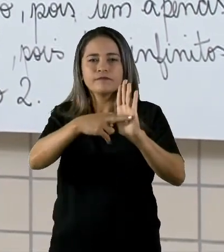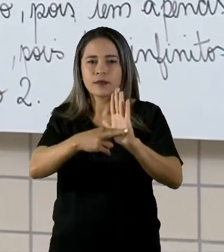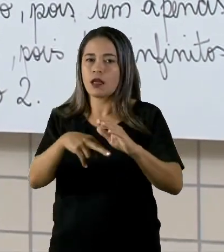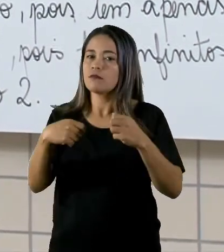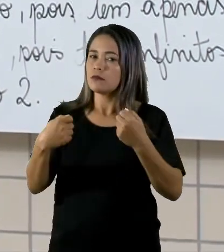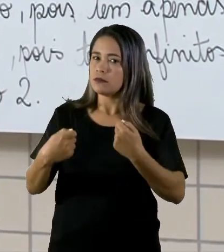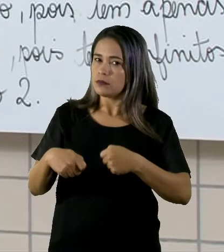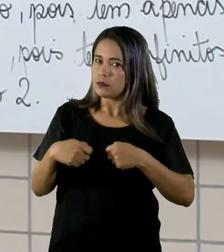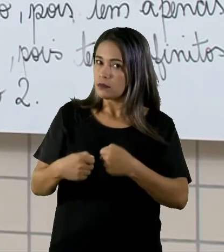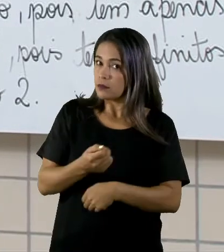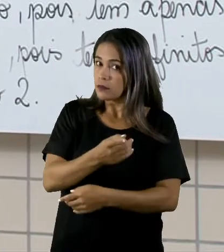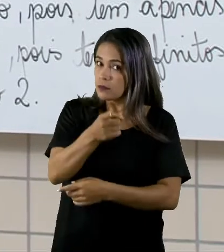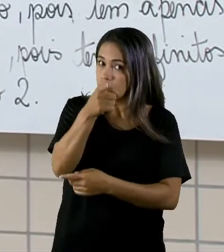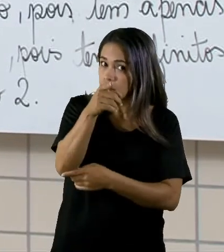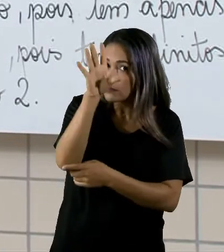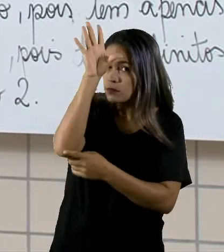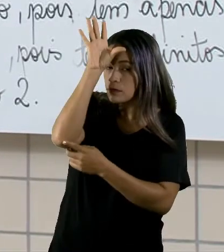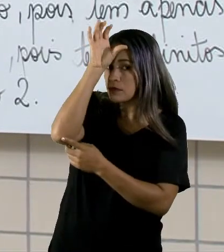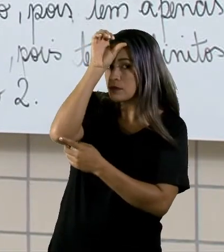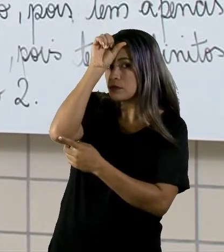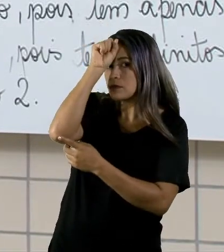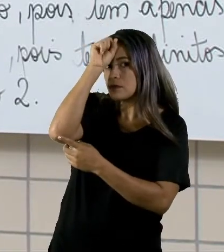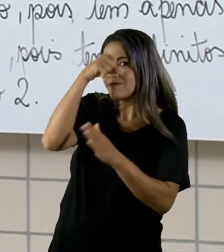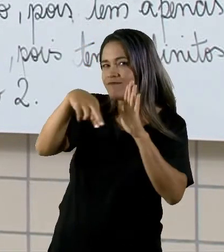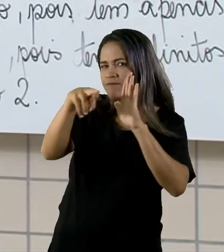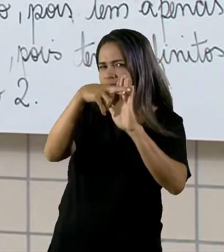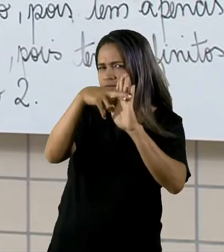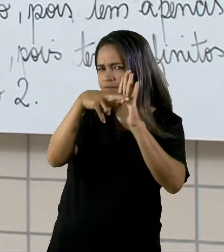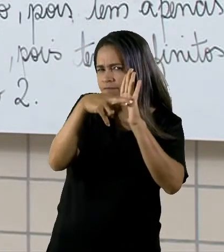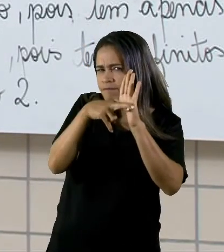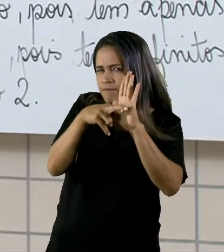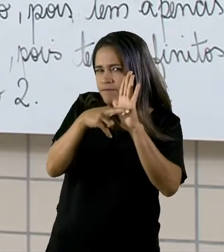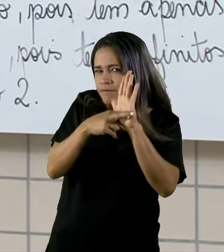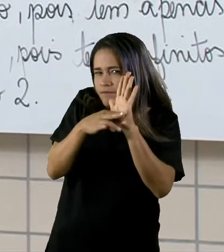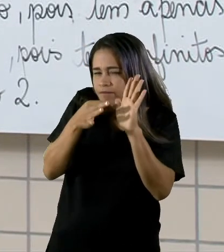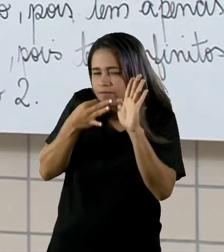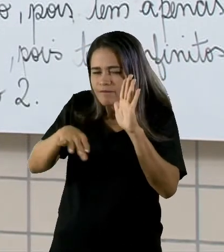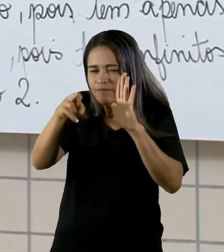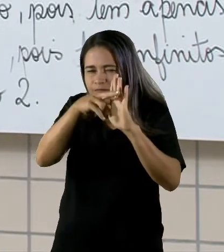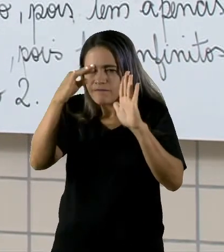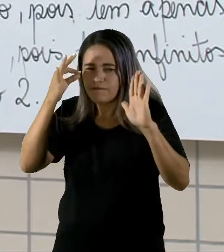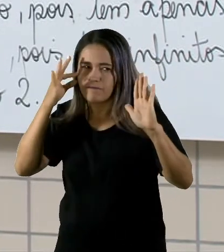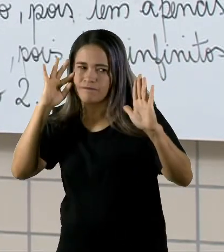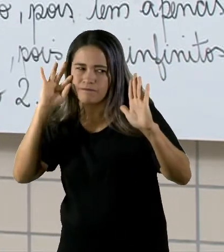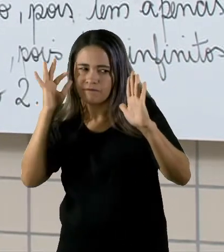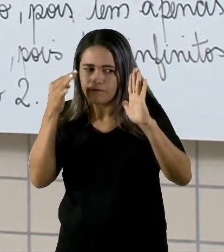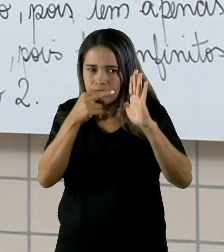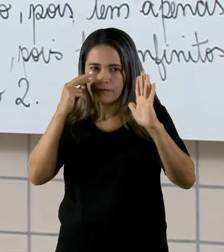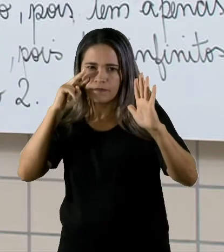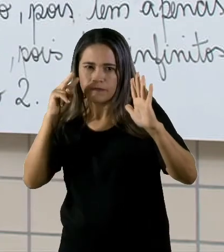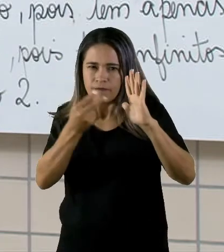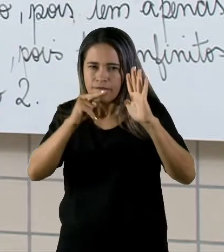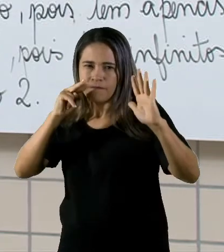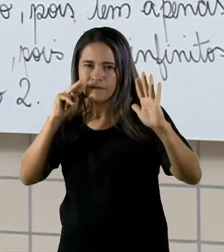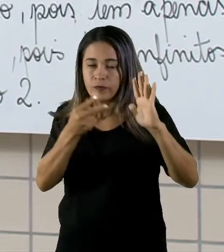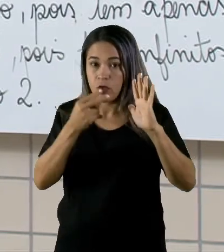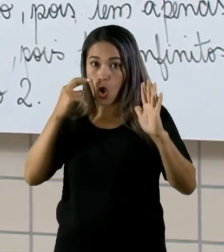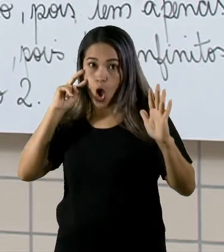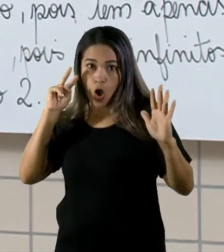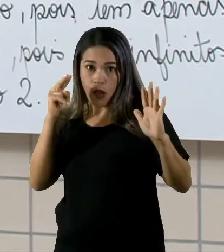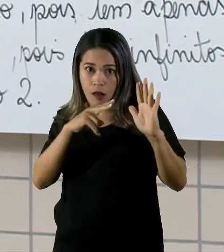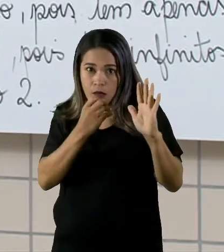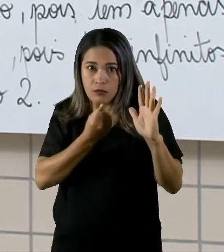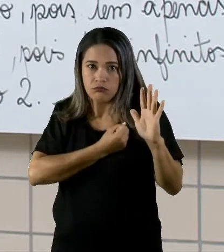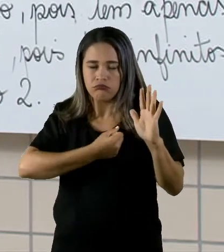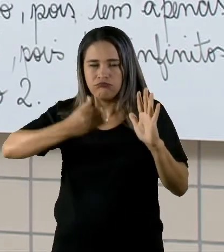necessário que você aprenda esses critérios um a um na pontinha da língua, para quando você olhar o número, você já